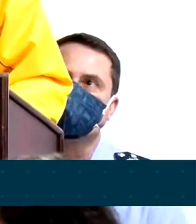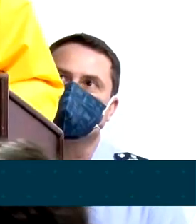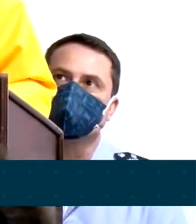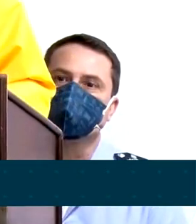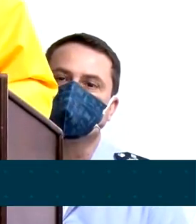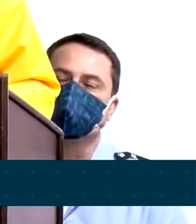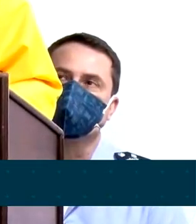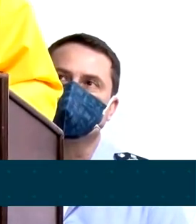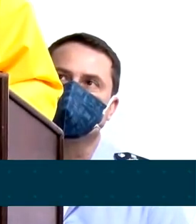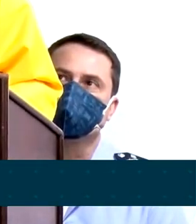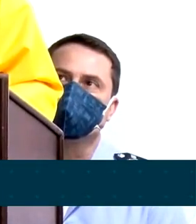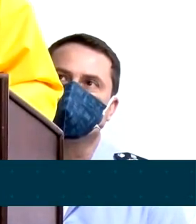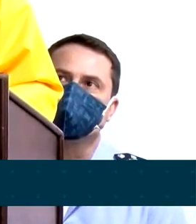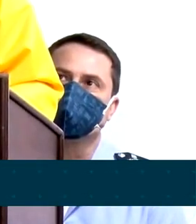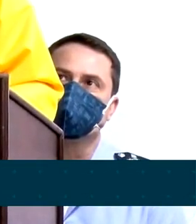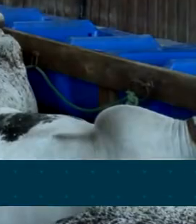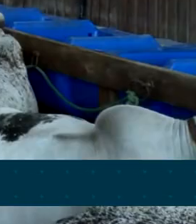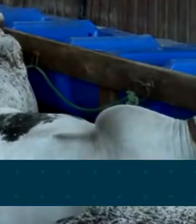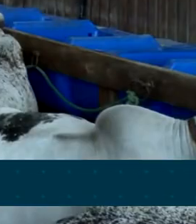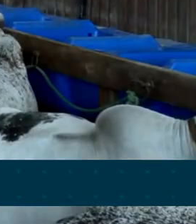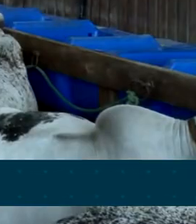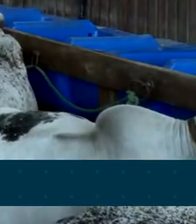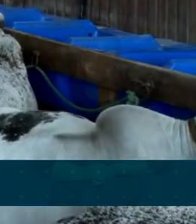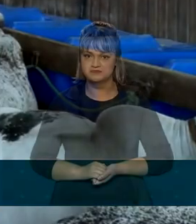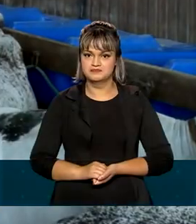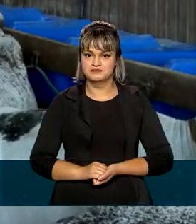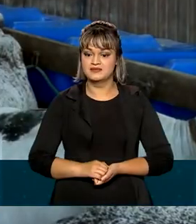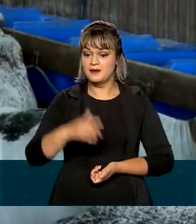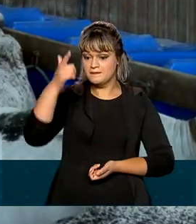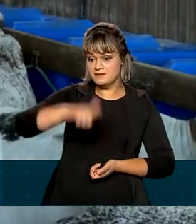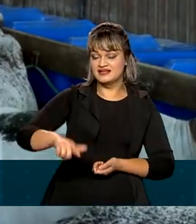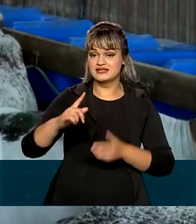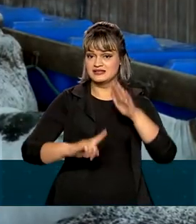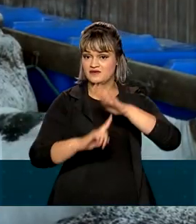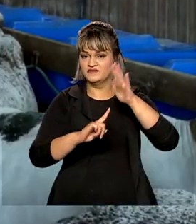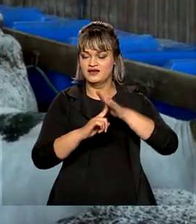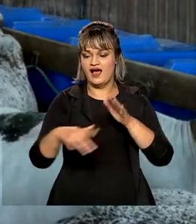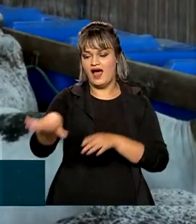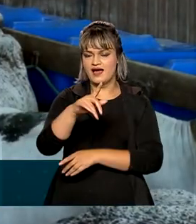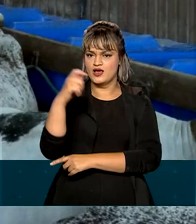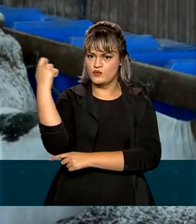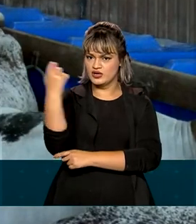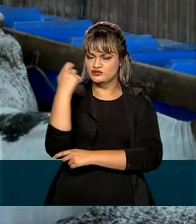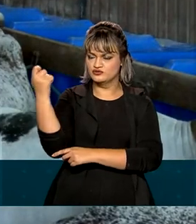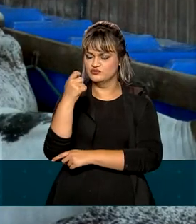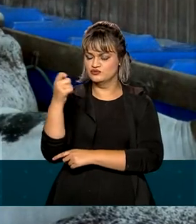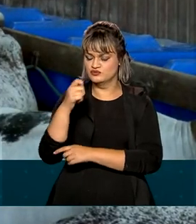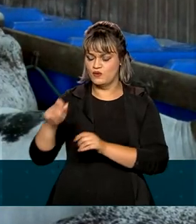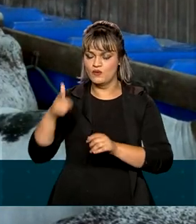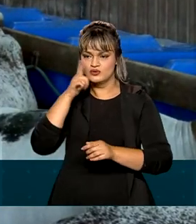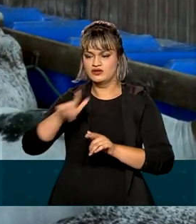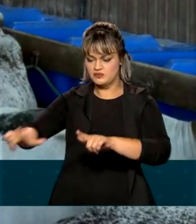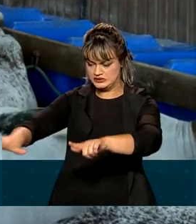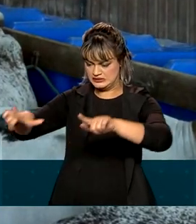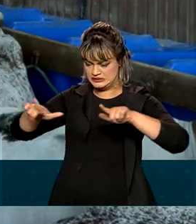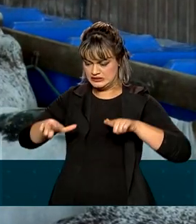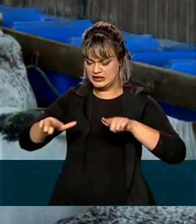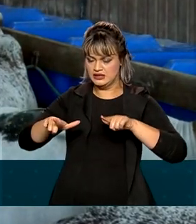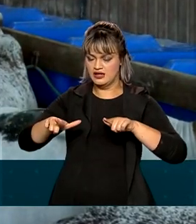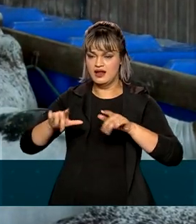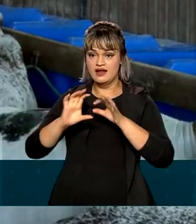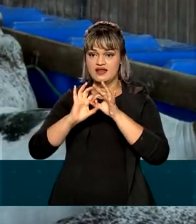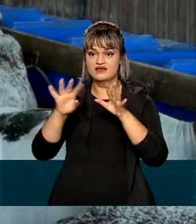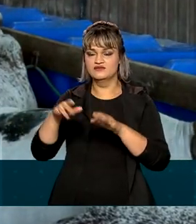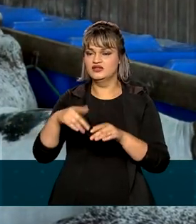liderança da produção do campo. Também durante a Expo Inter, o Rio Grande do Sul recebeu o certificado de estado livre da